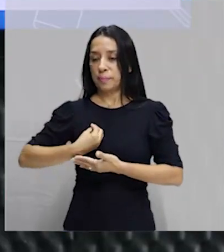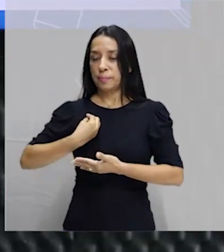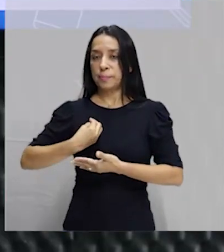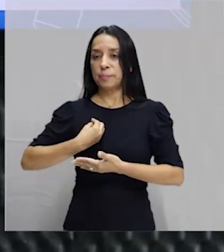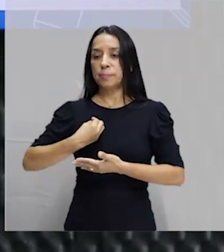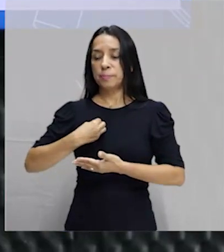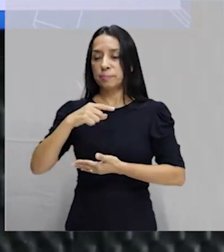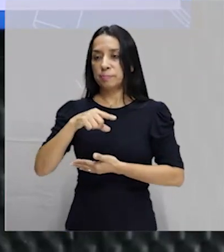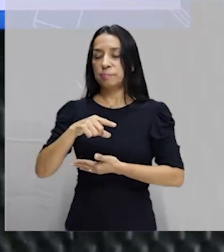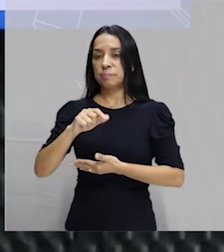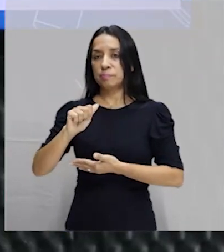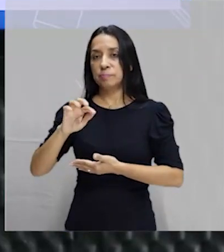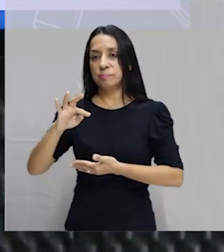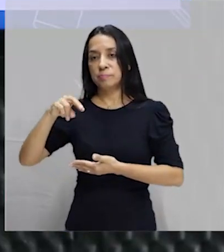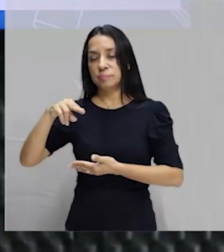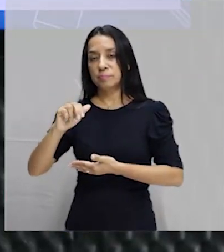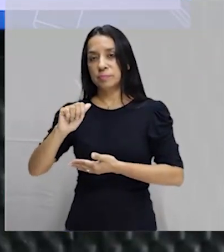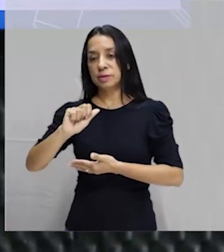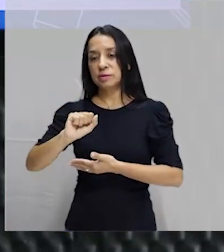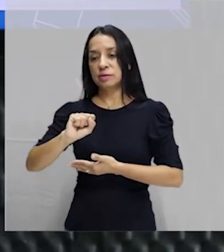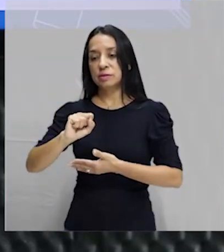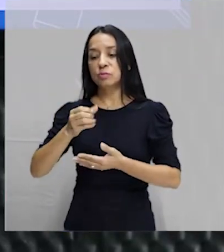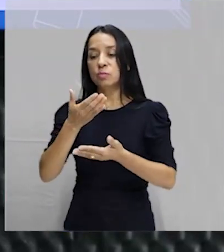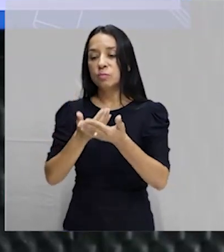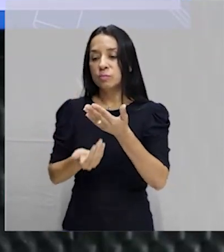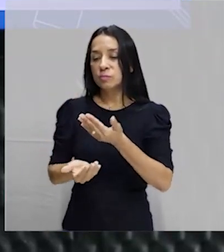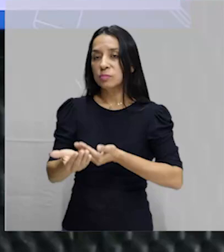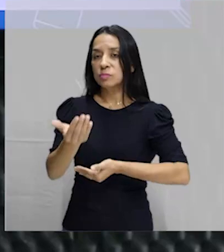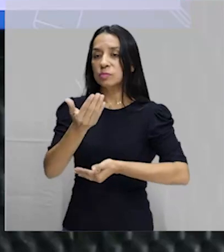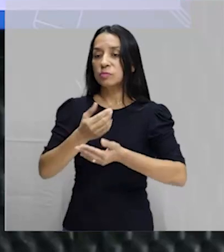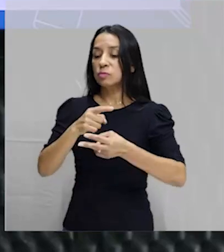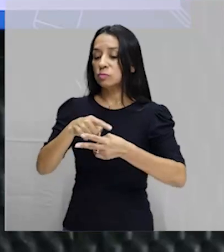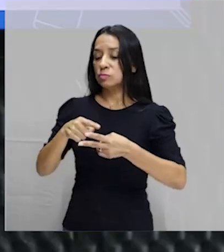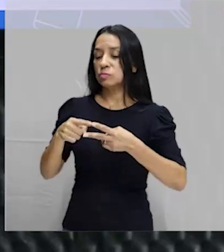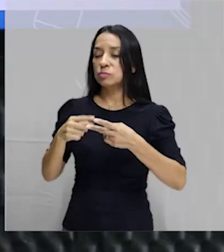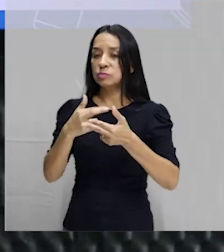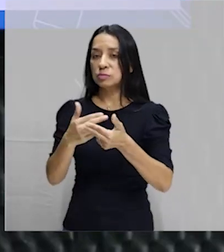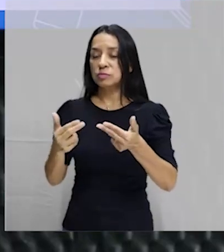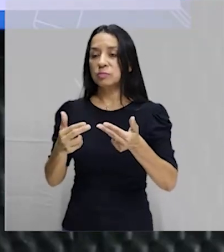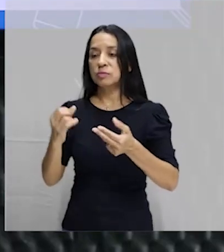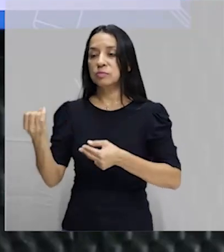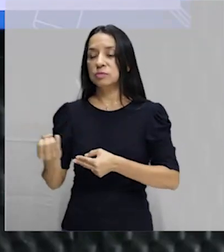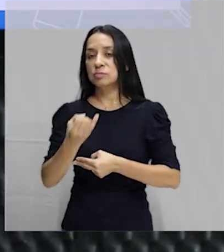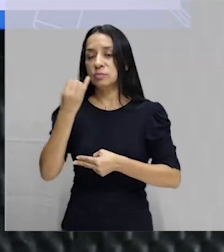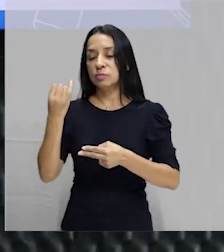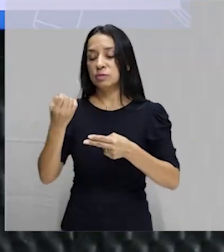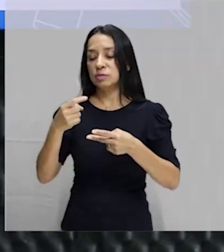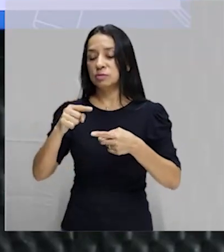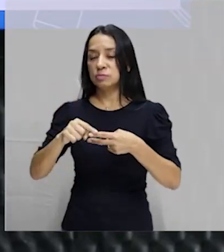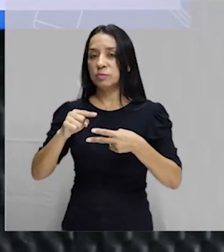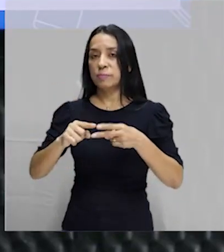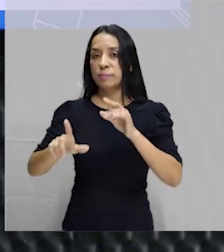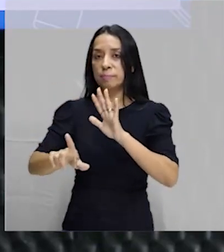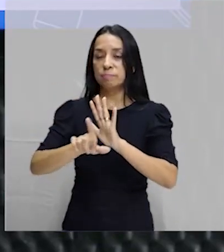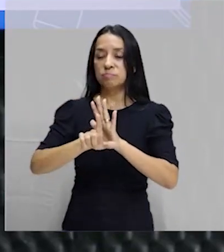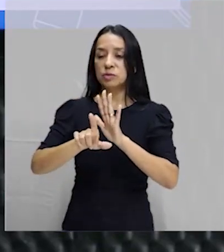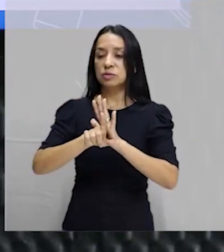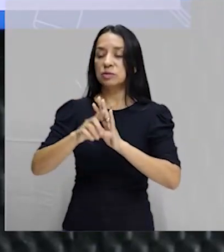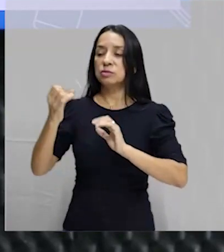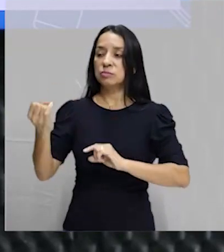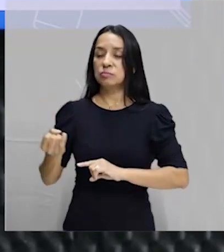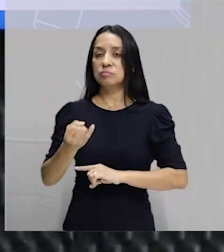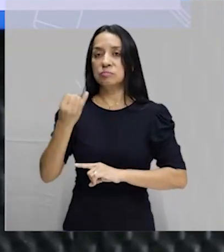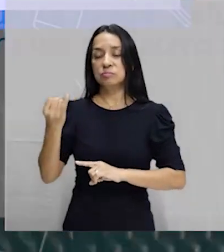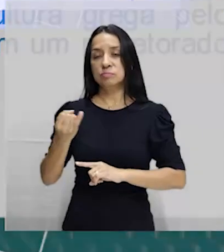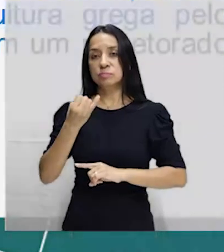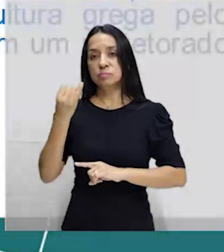presente em Atenas, através de dois fatores fundamentais. A legislação, ela vai ser